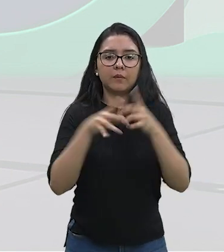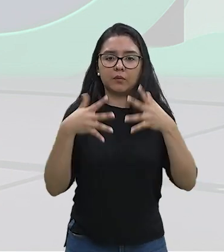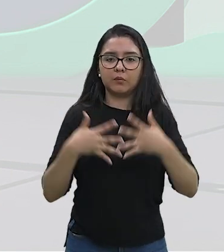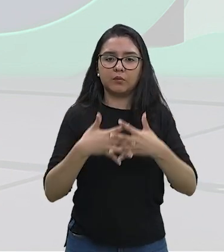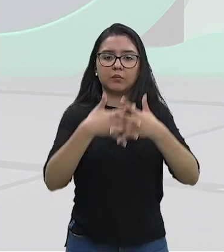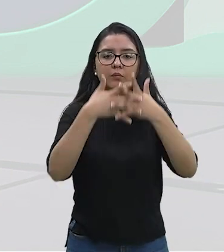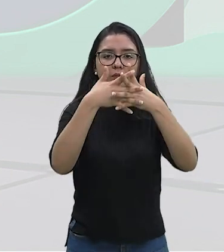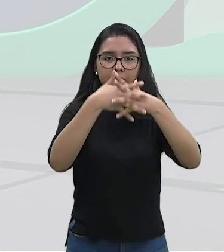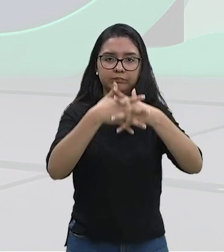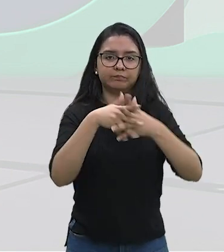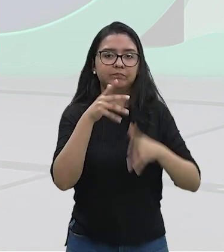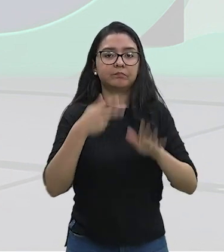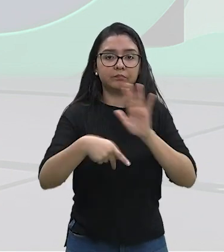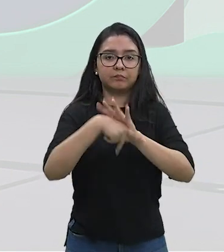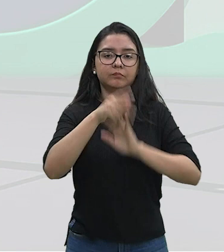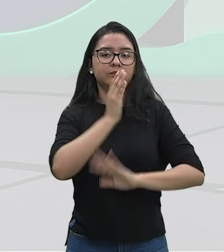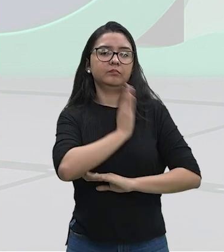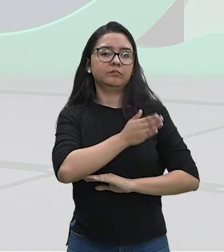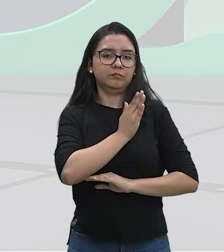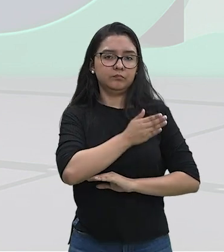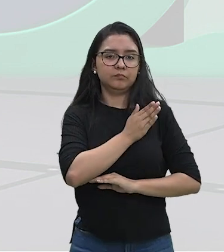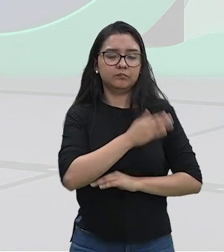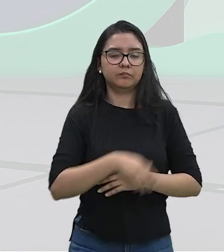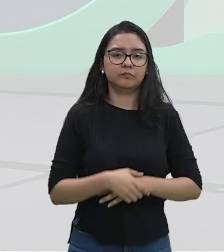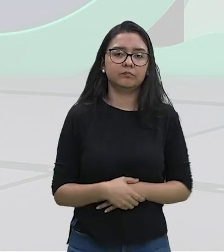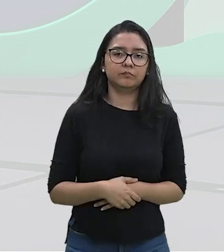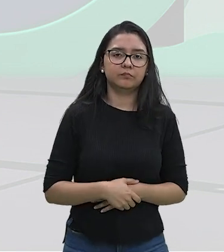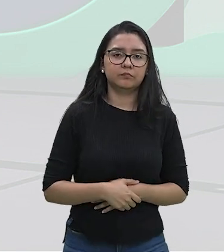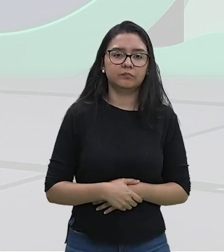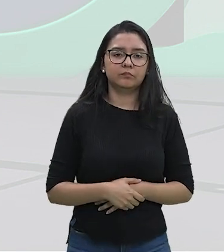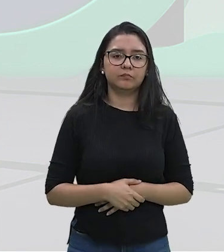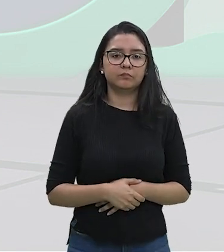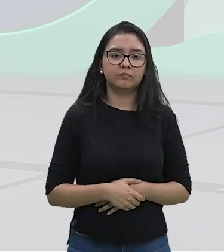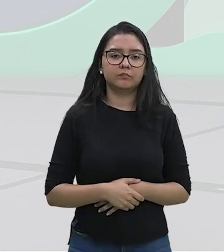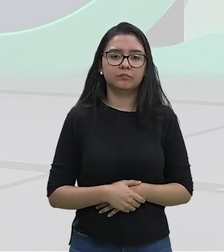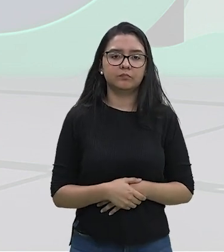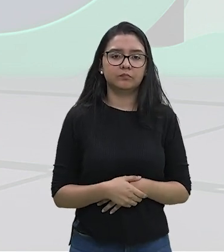muscular cardíaco, que está presente no coração, para, com